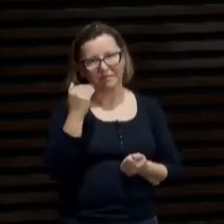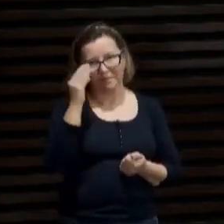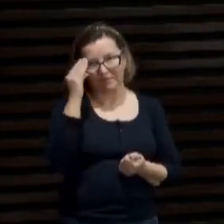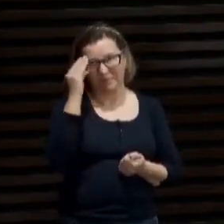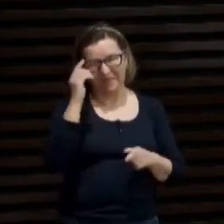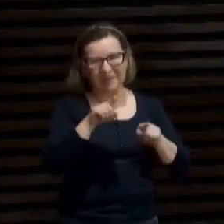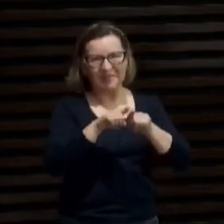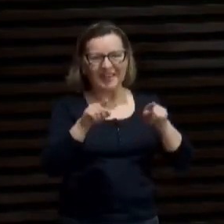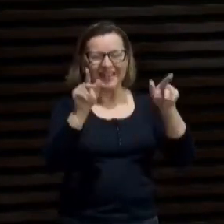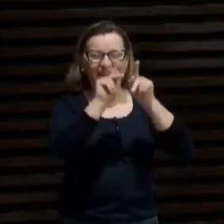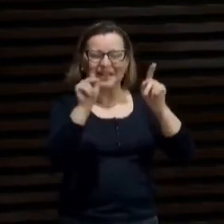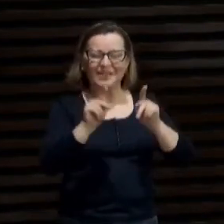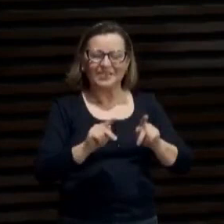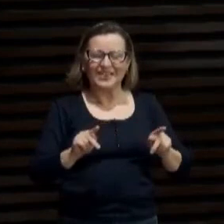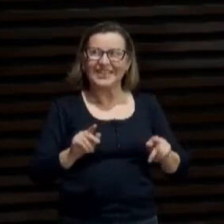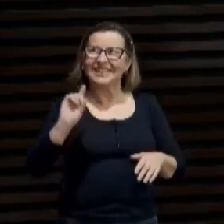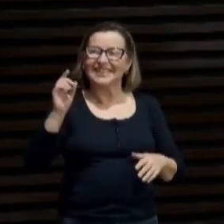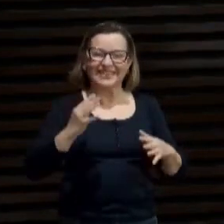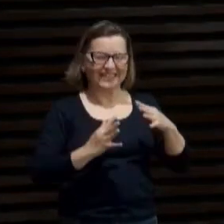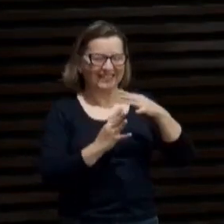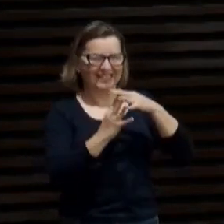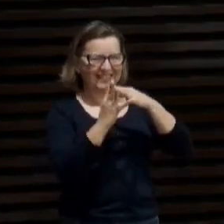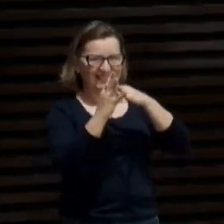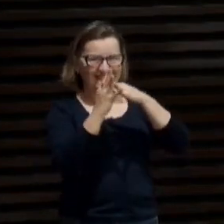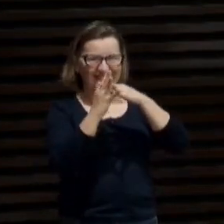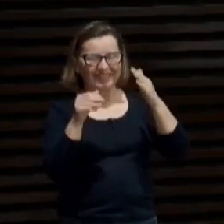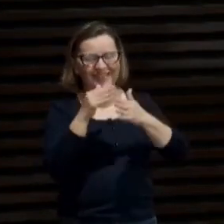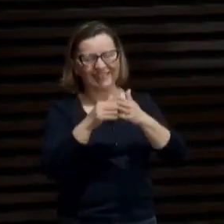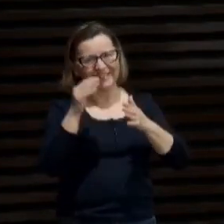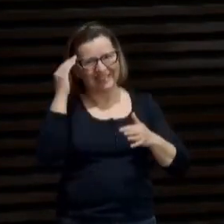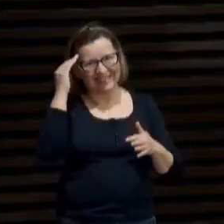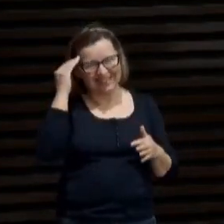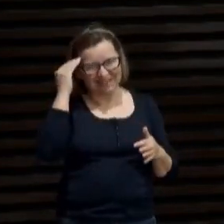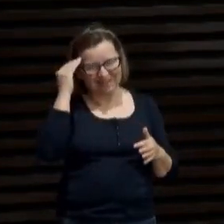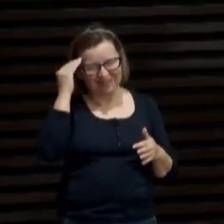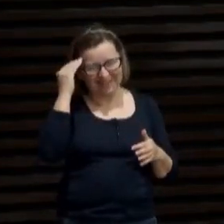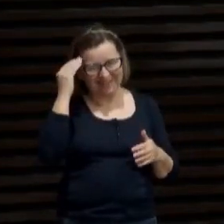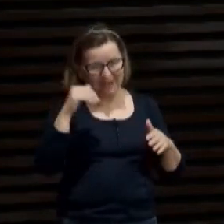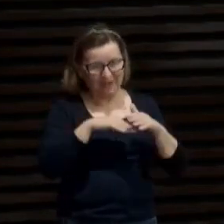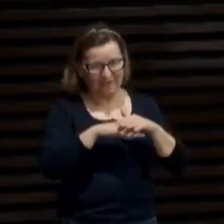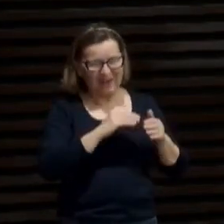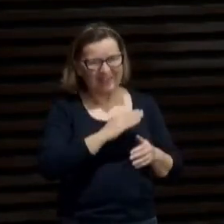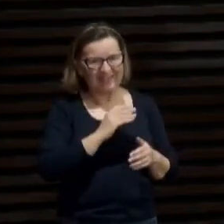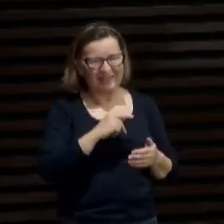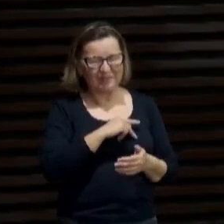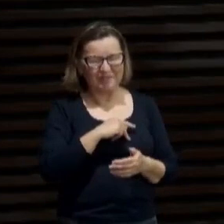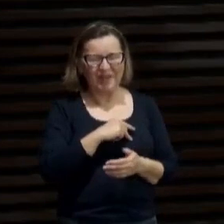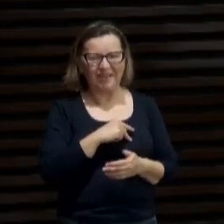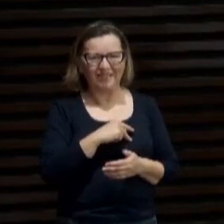Mas a paz de Deus, que excede todo entendimento, estava guardando o coração dele. Tanto é que ele escreve uma carta sobre alegria.